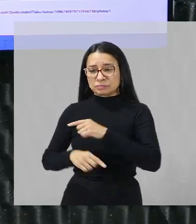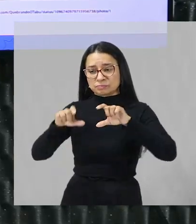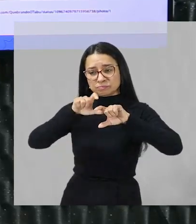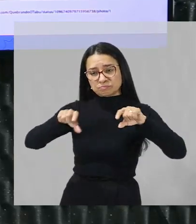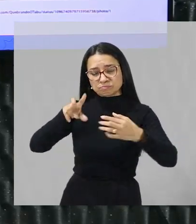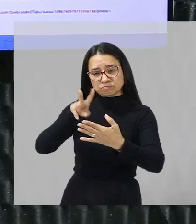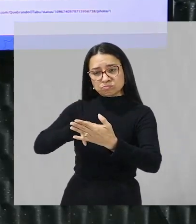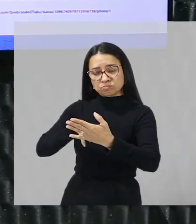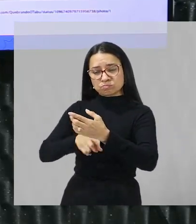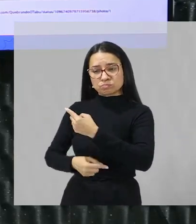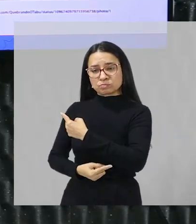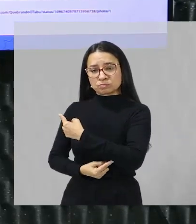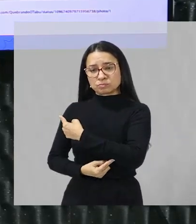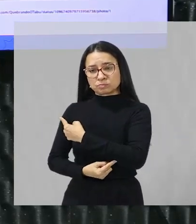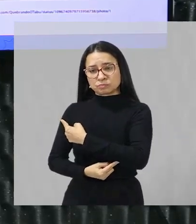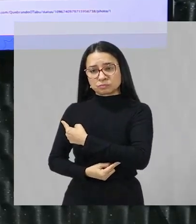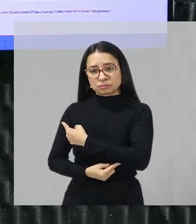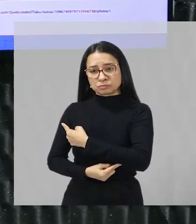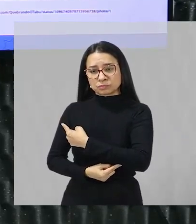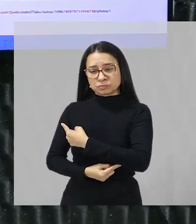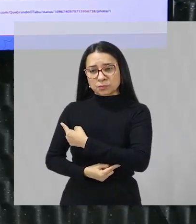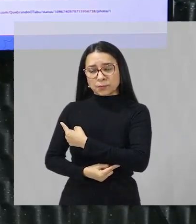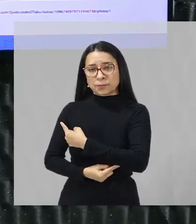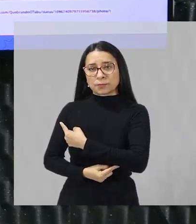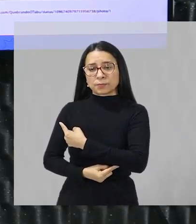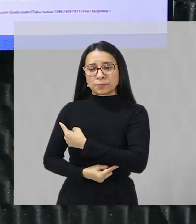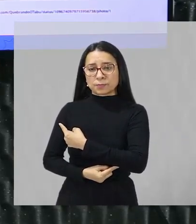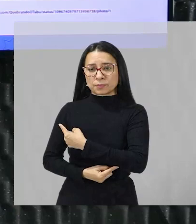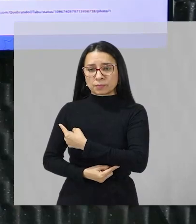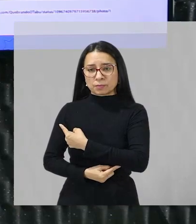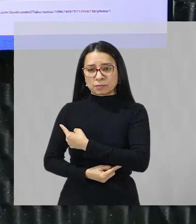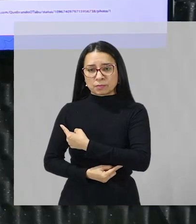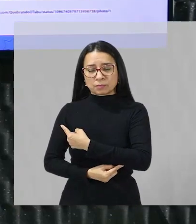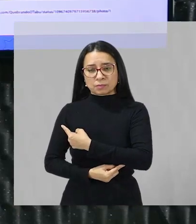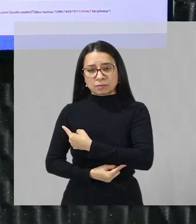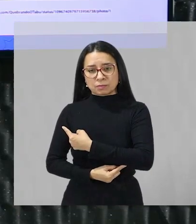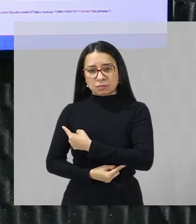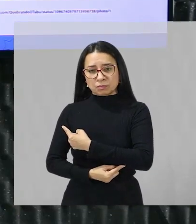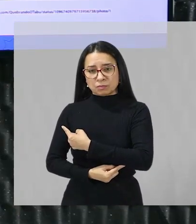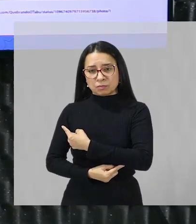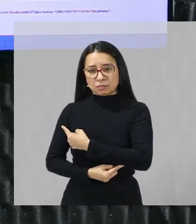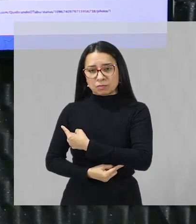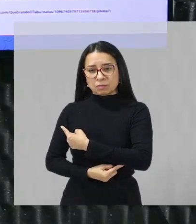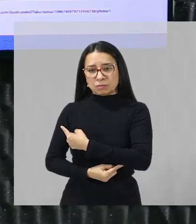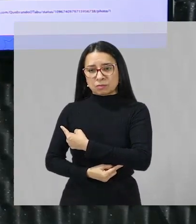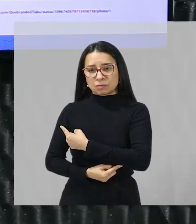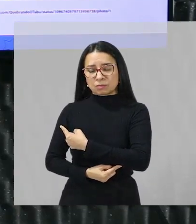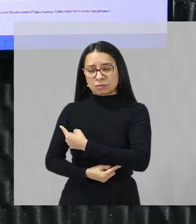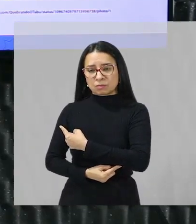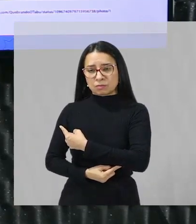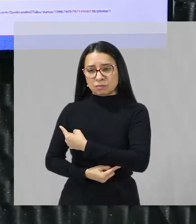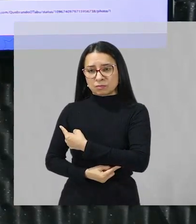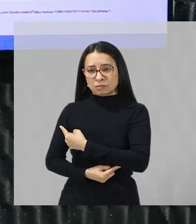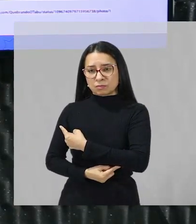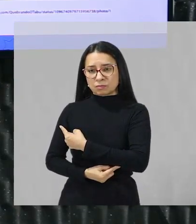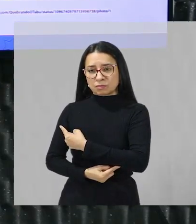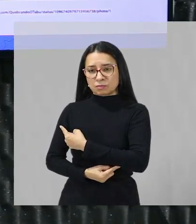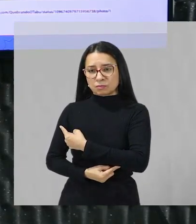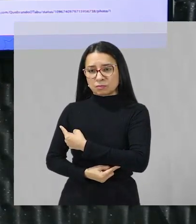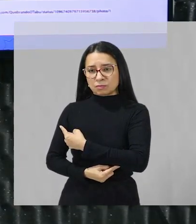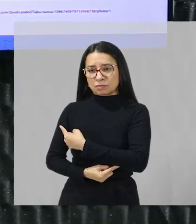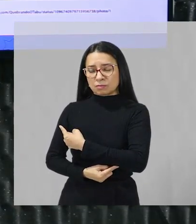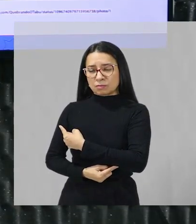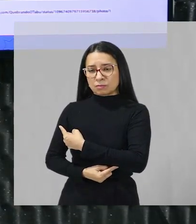de um policial, e ele fala, e a nota fiscal? A criança branca fala, nota fiscal? Aí a criança negra